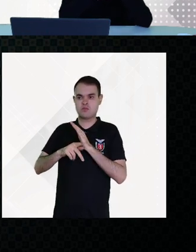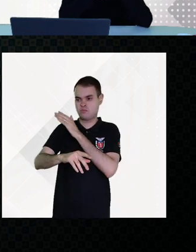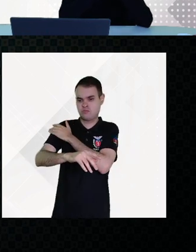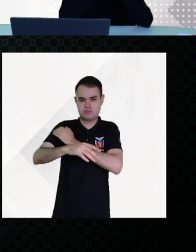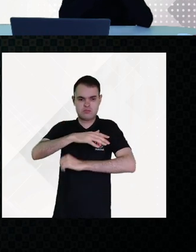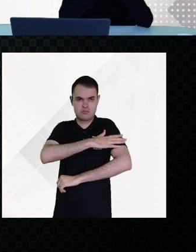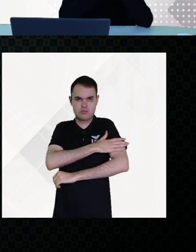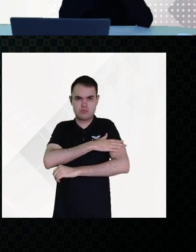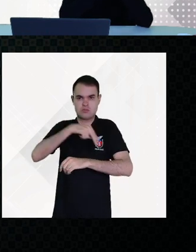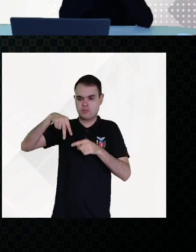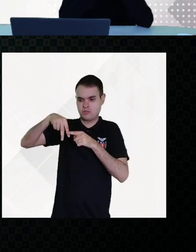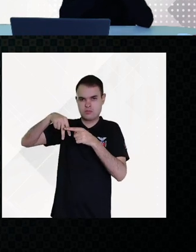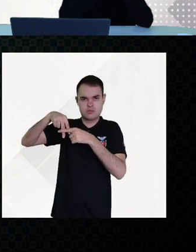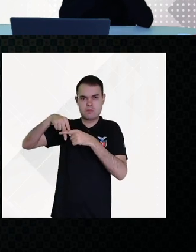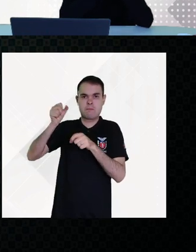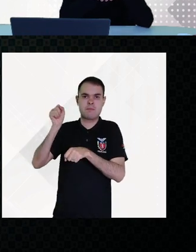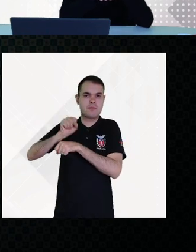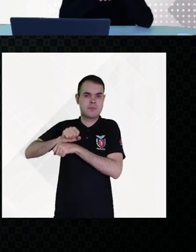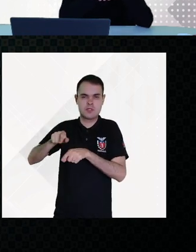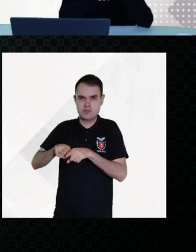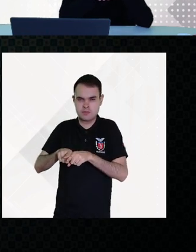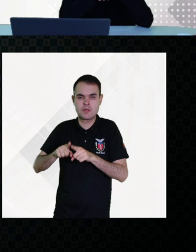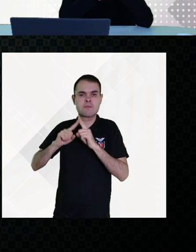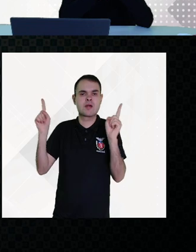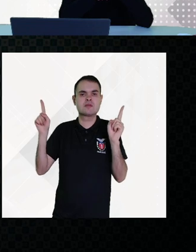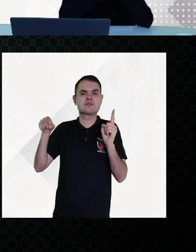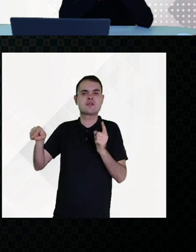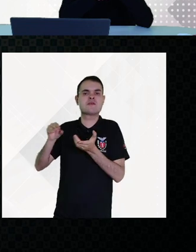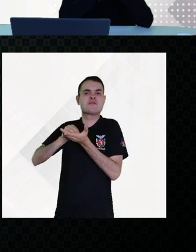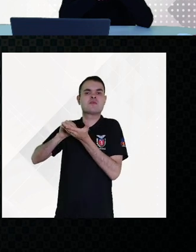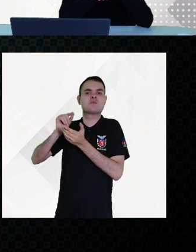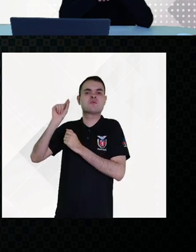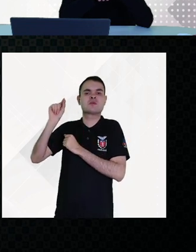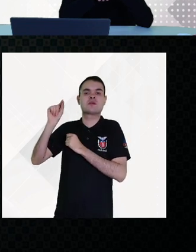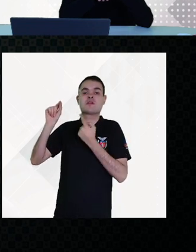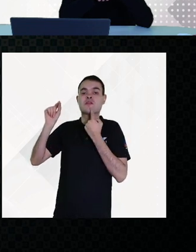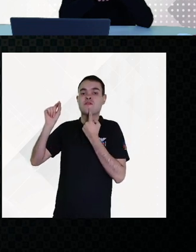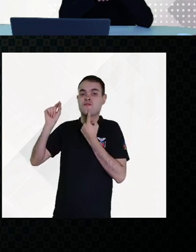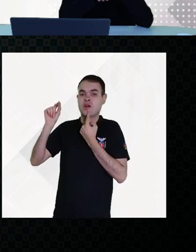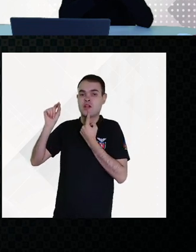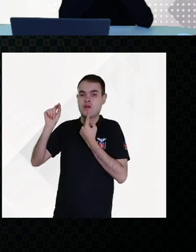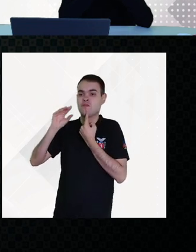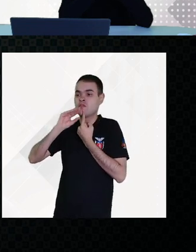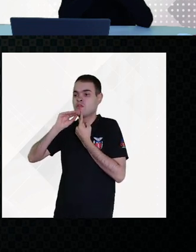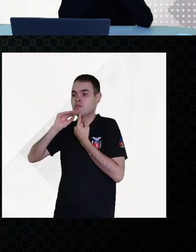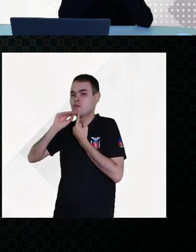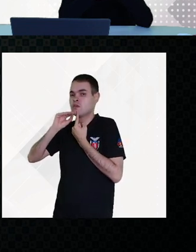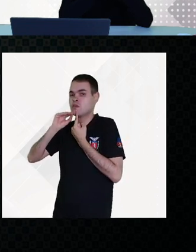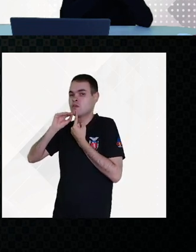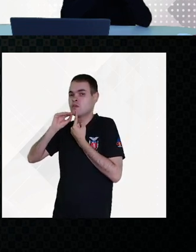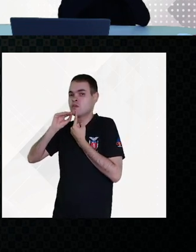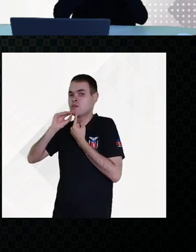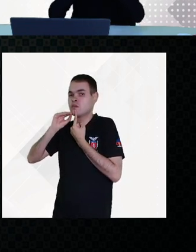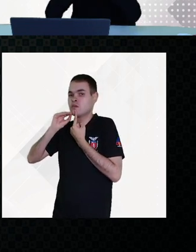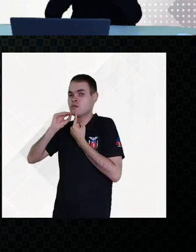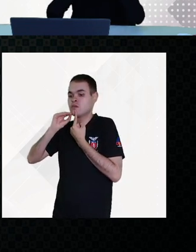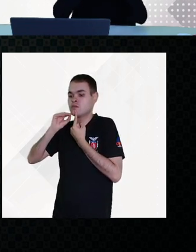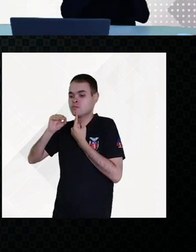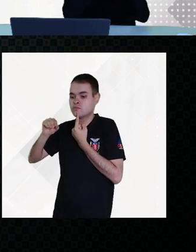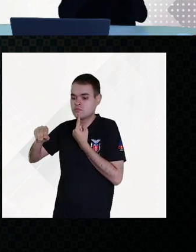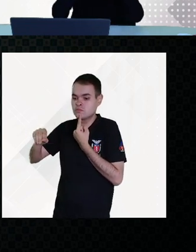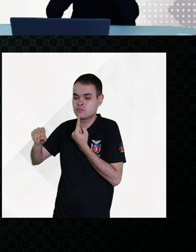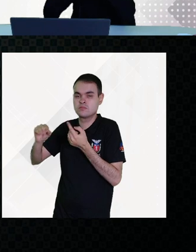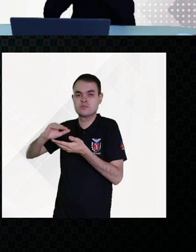afetados, mas ela tinha uma fala íntegra. Então, ela falava, tá? E o computador, né,